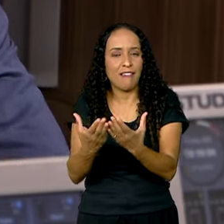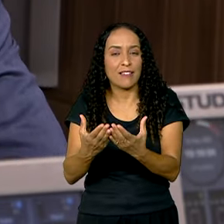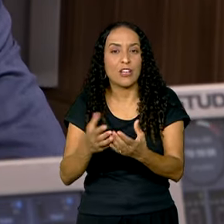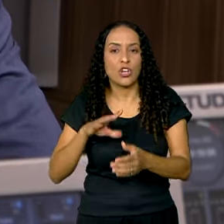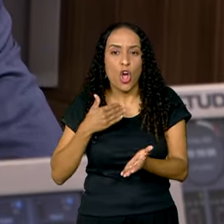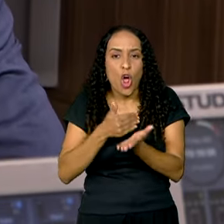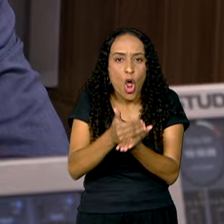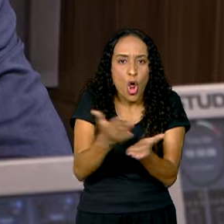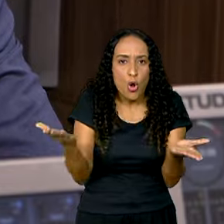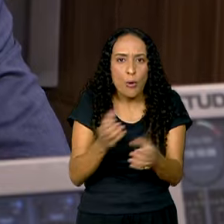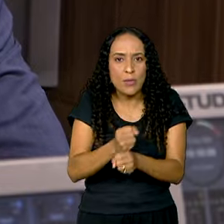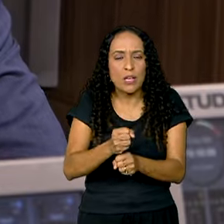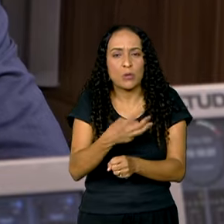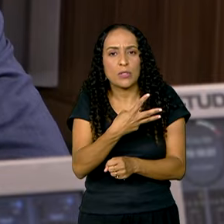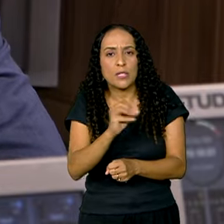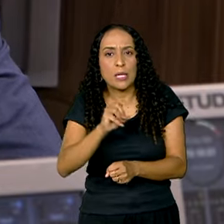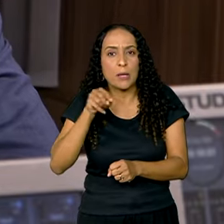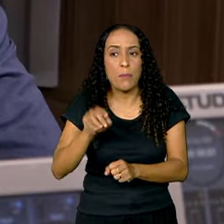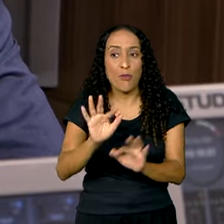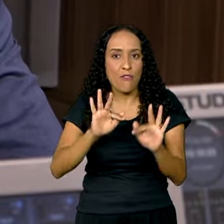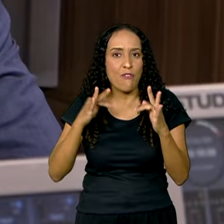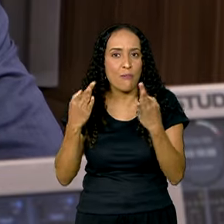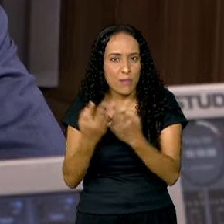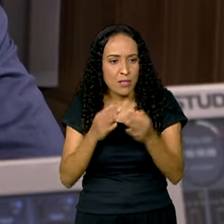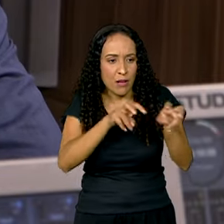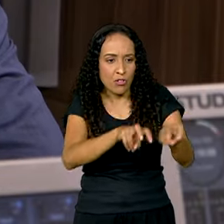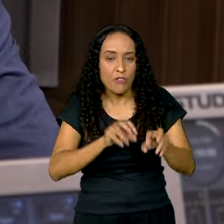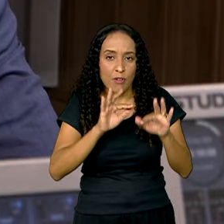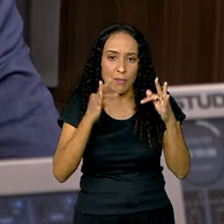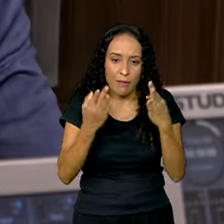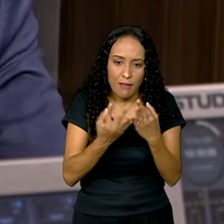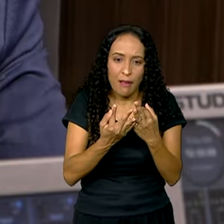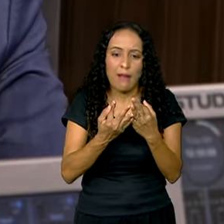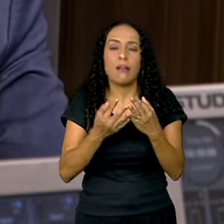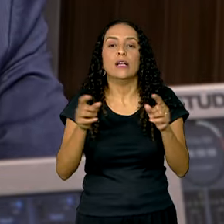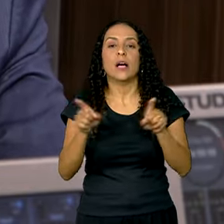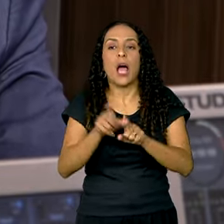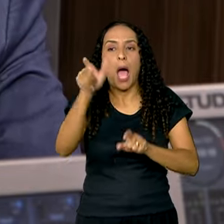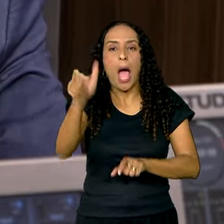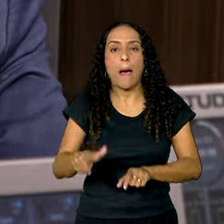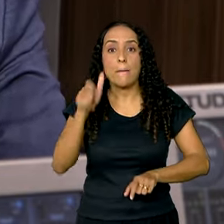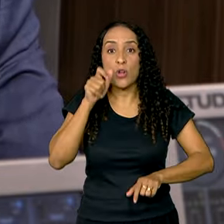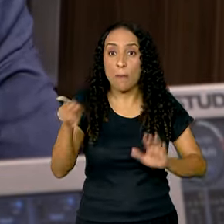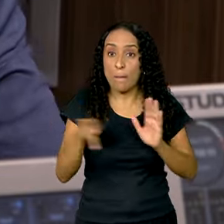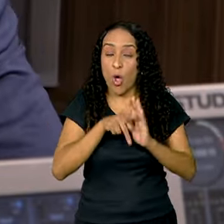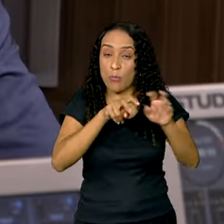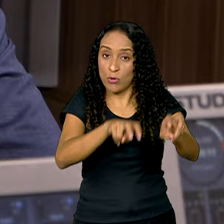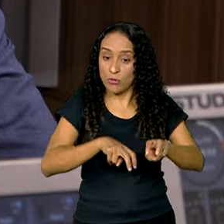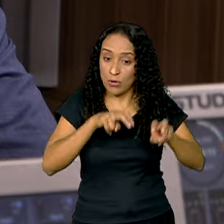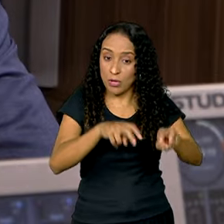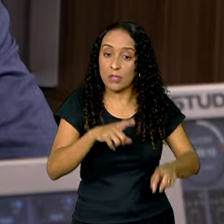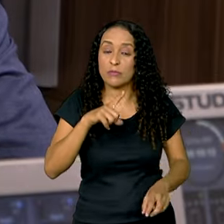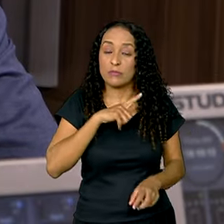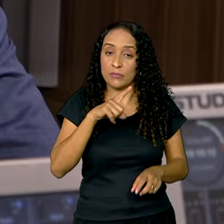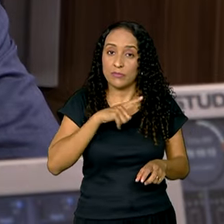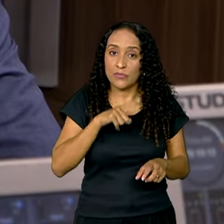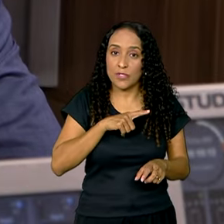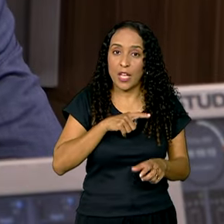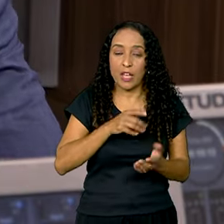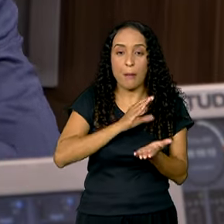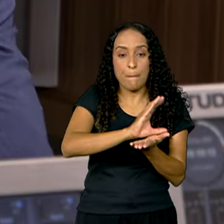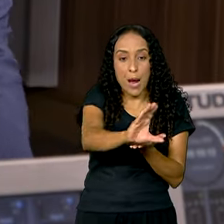começar é com 30.000 eh famílias né agricultores familiares a mulher do Campo Tem inclusive eh eh linhas